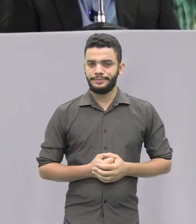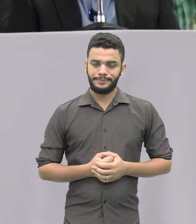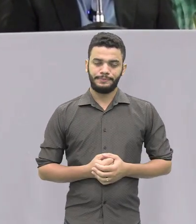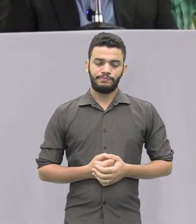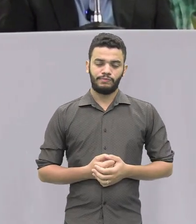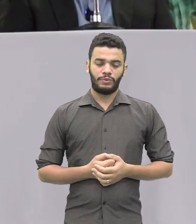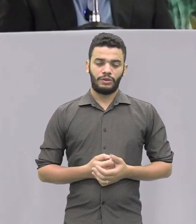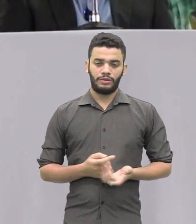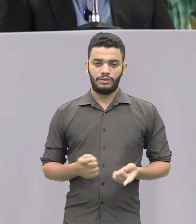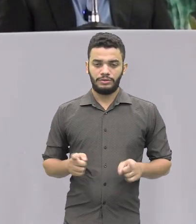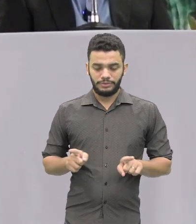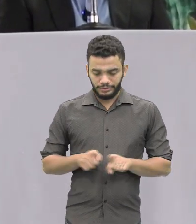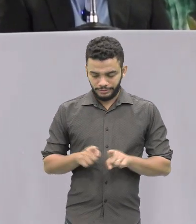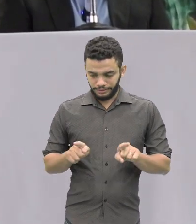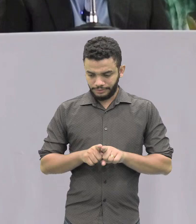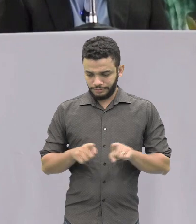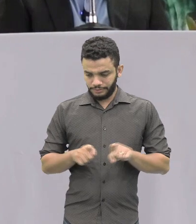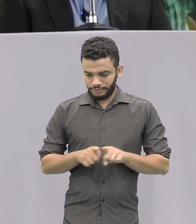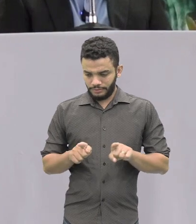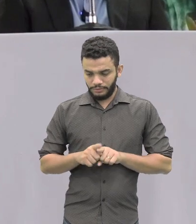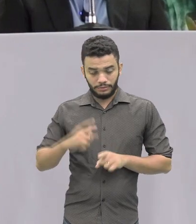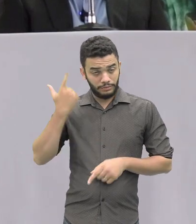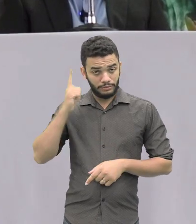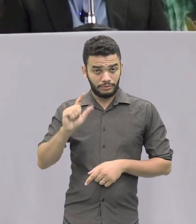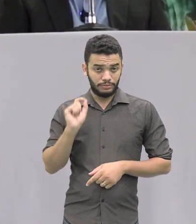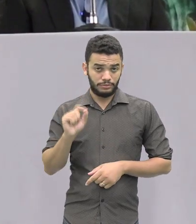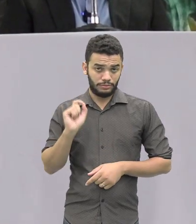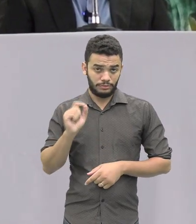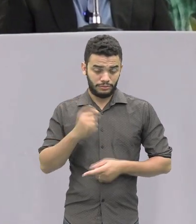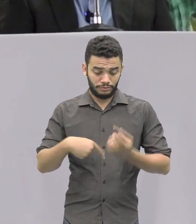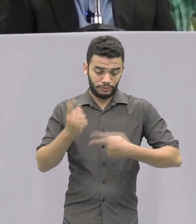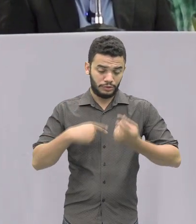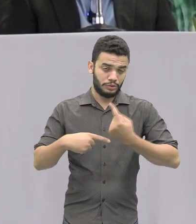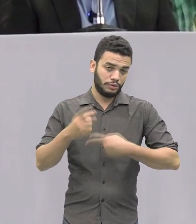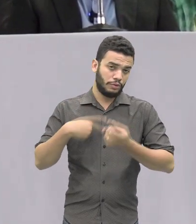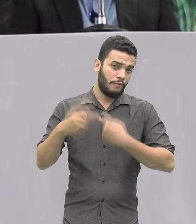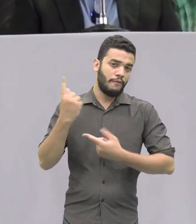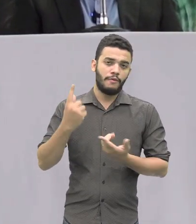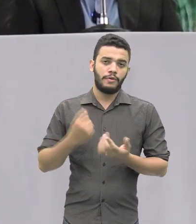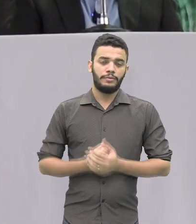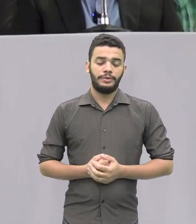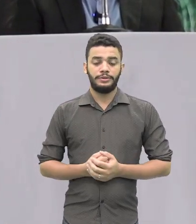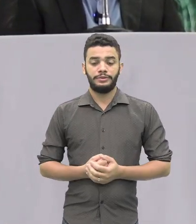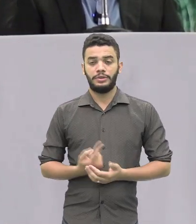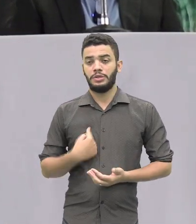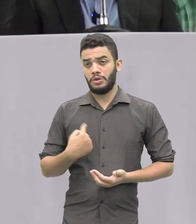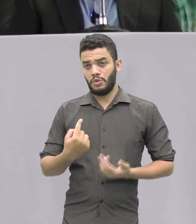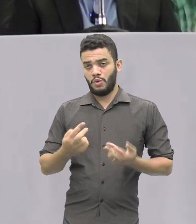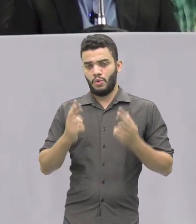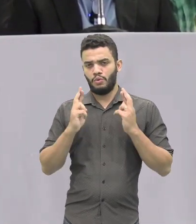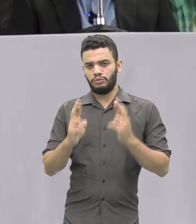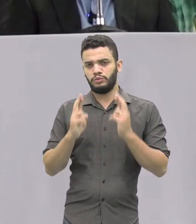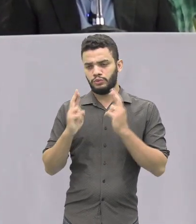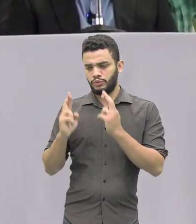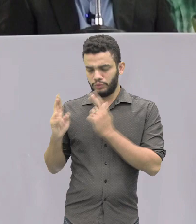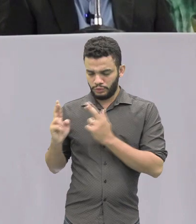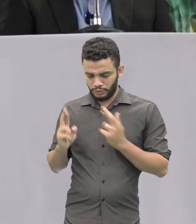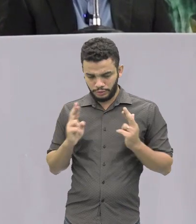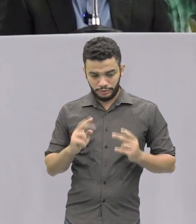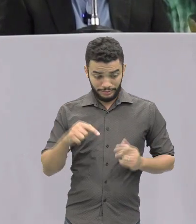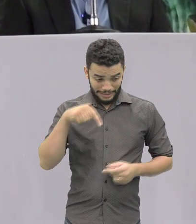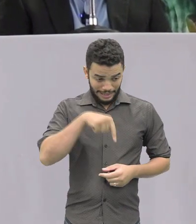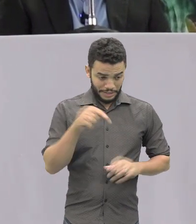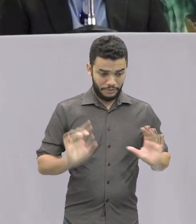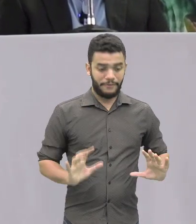passo uma vitória muito grande na área da saúde né bom e eu gostaria de desejar um sucesso ao evento parabenizar